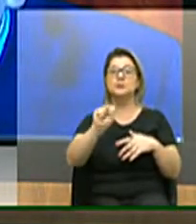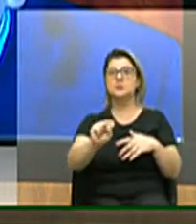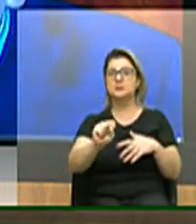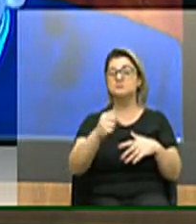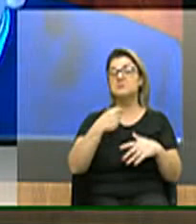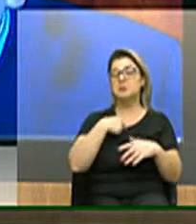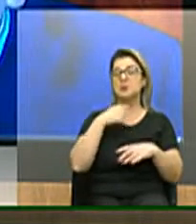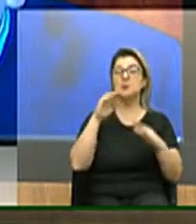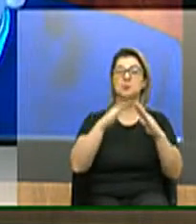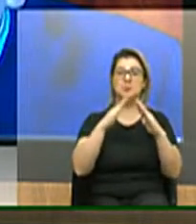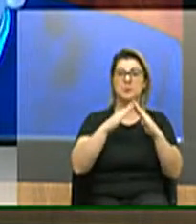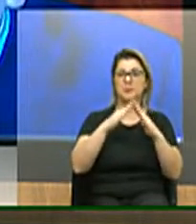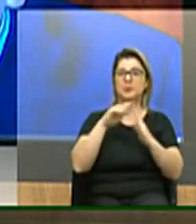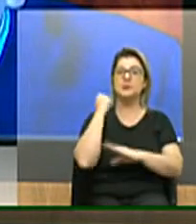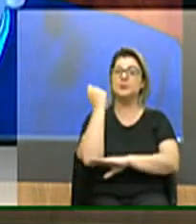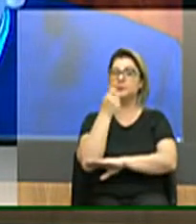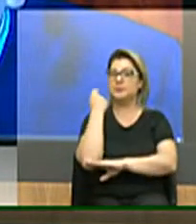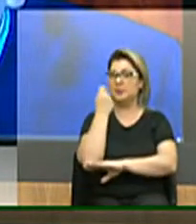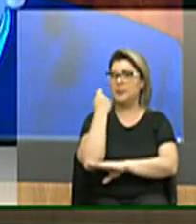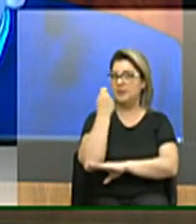vereadora quando nós vivemos